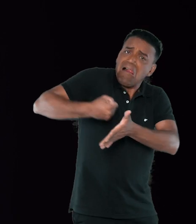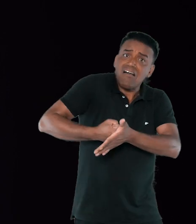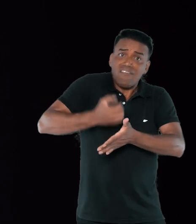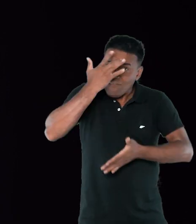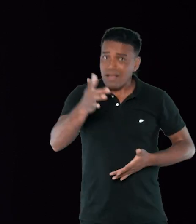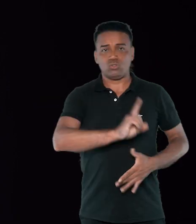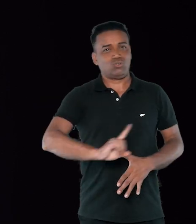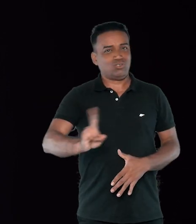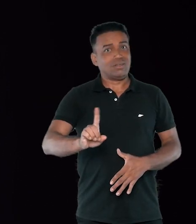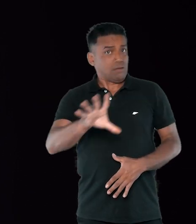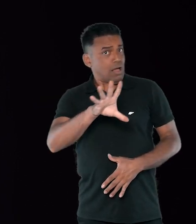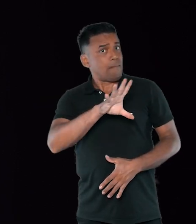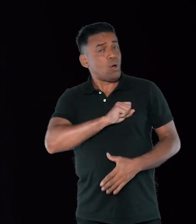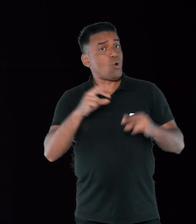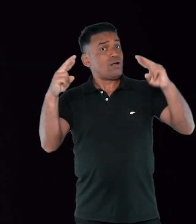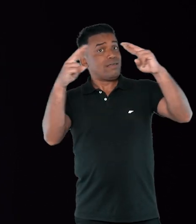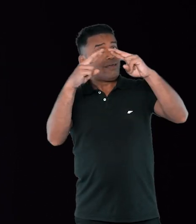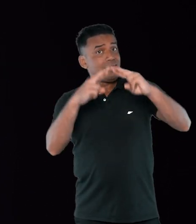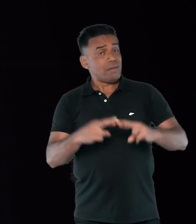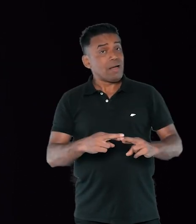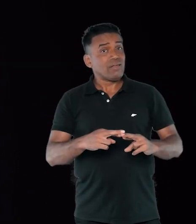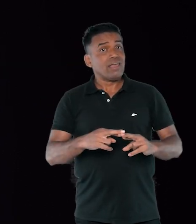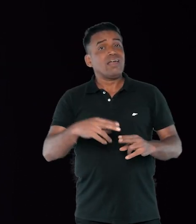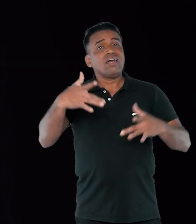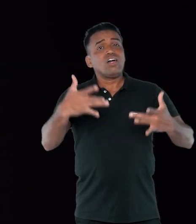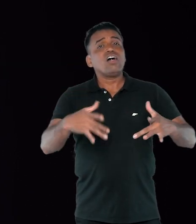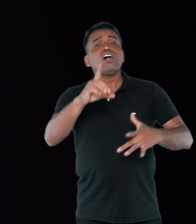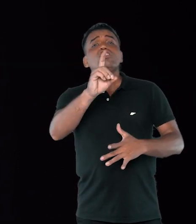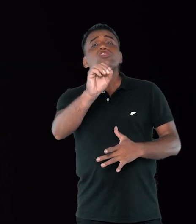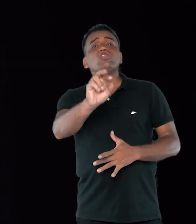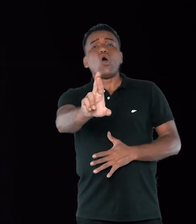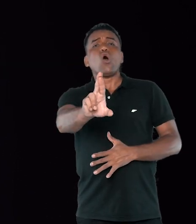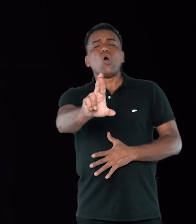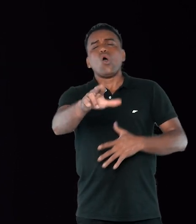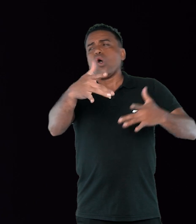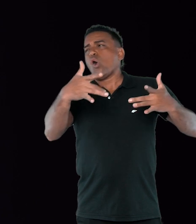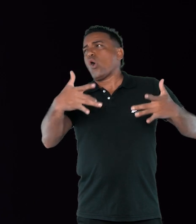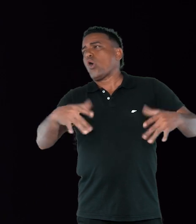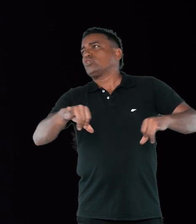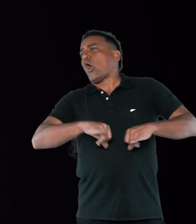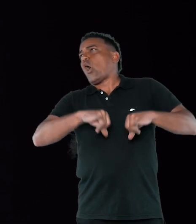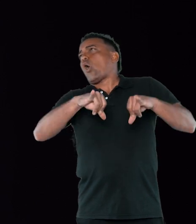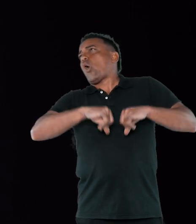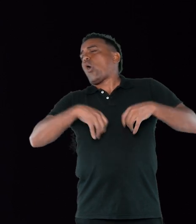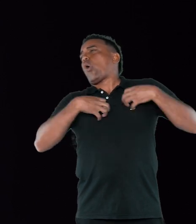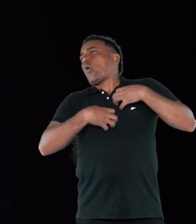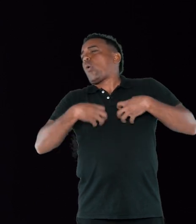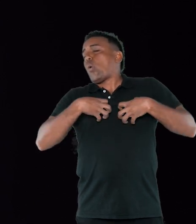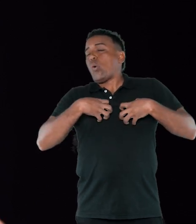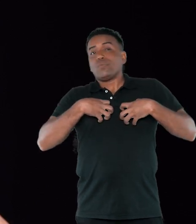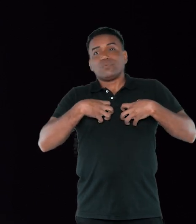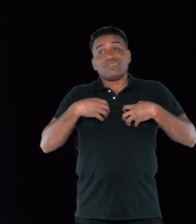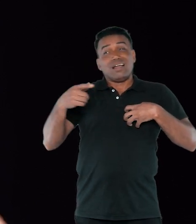fácil. É o amor que rima com dor, né? Só que, ao mesmo tempo, assim, eu escuto tanta coisa, assim, que eu